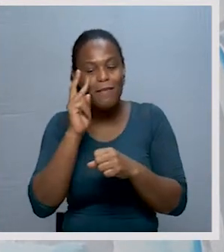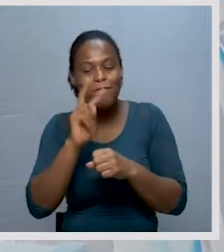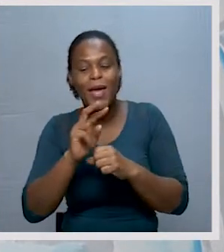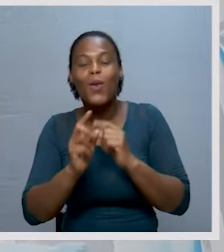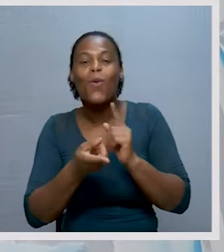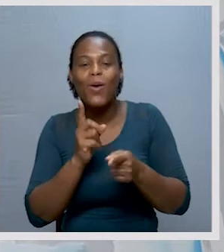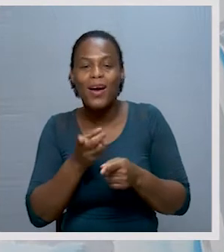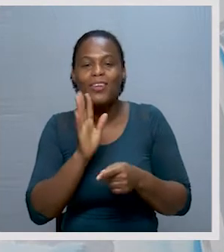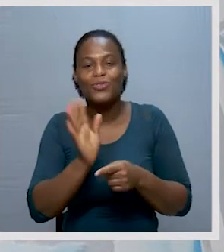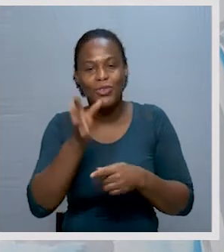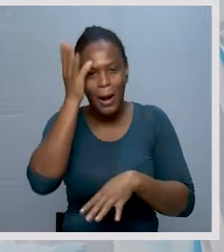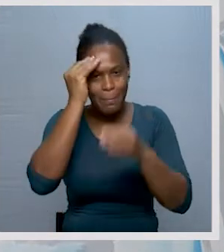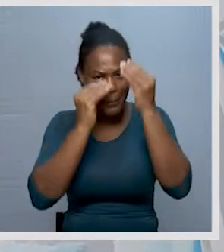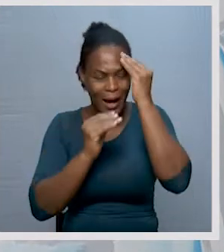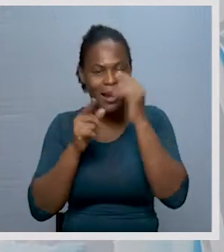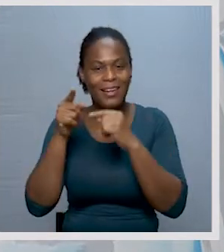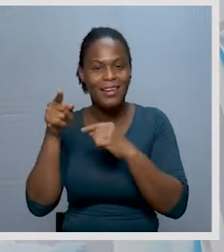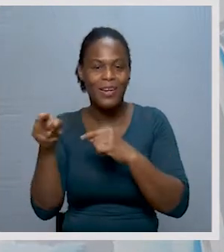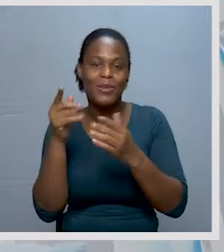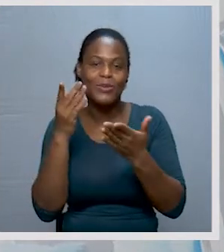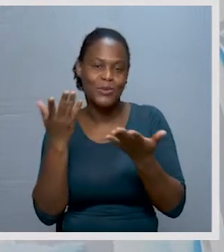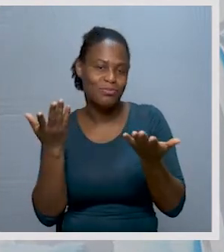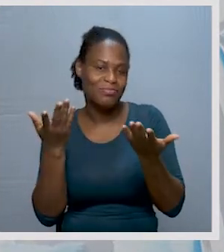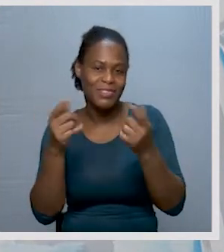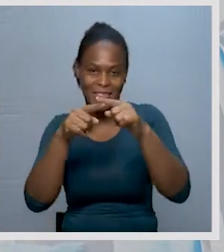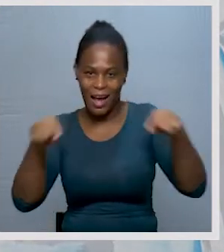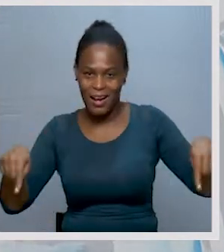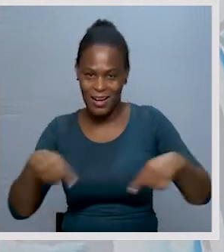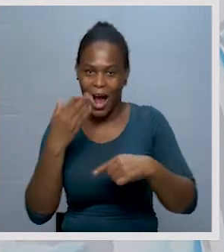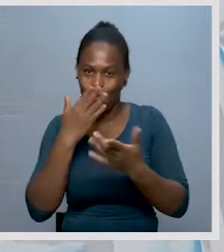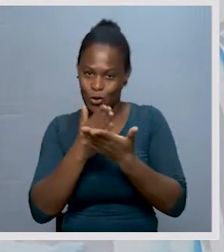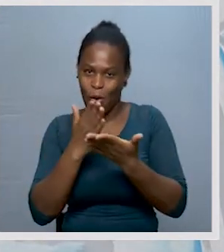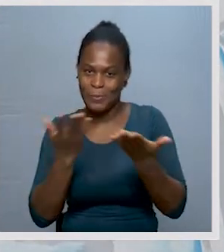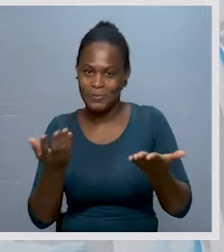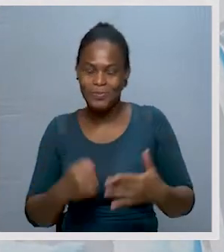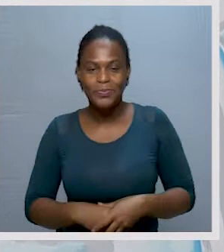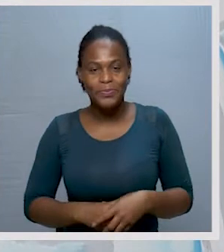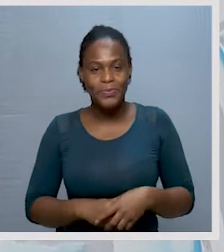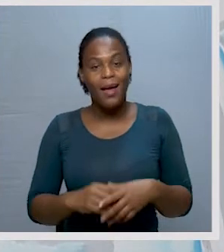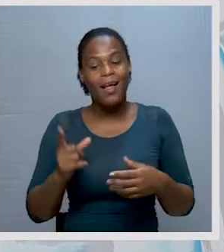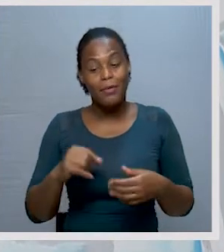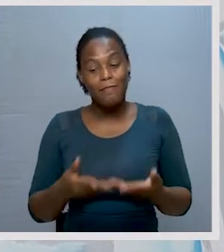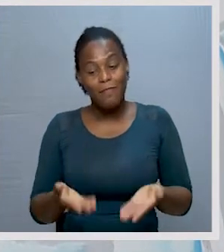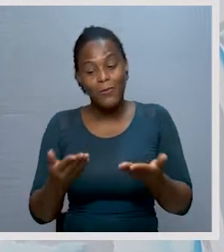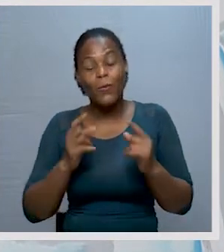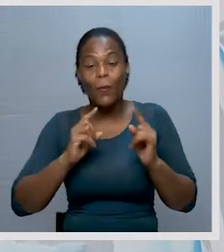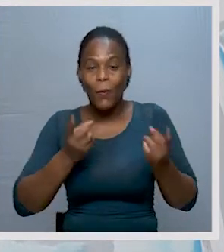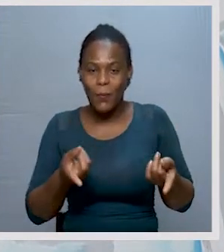aquilo que já tínhamos aprendido lá nas nossas salas. E vamos